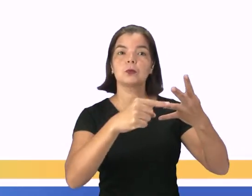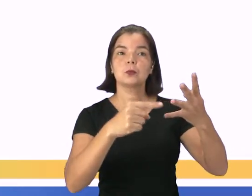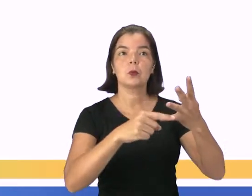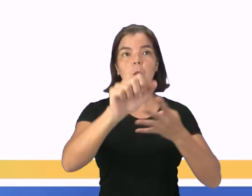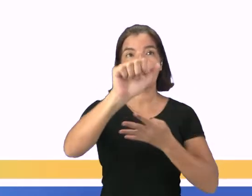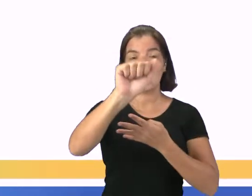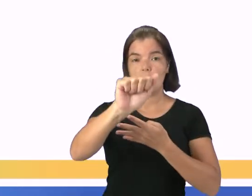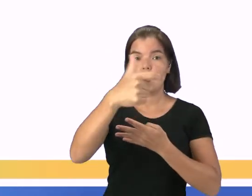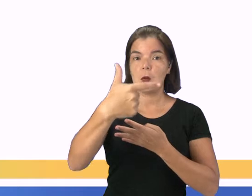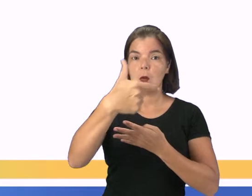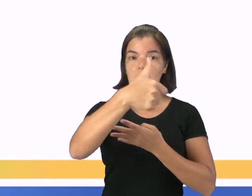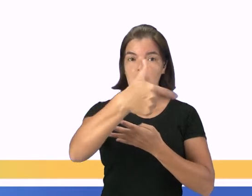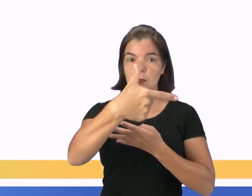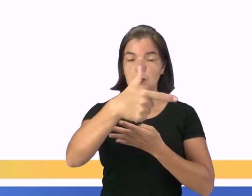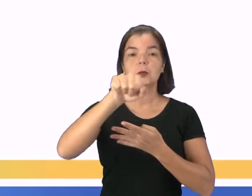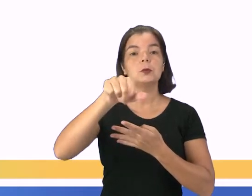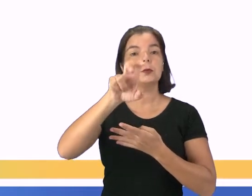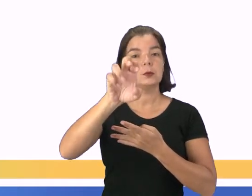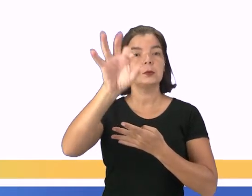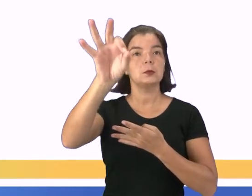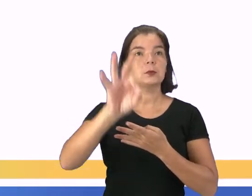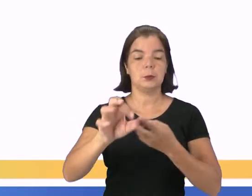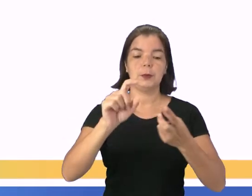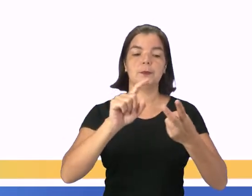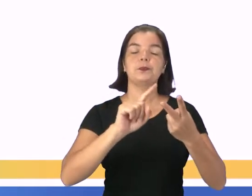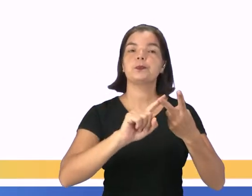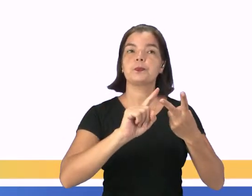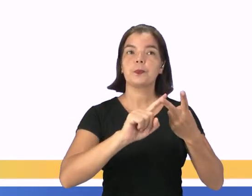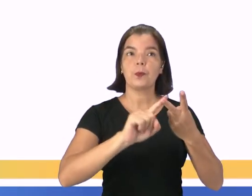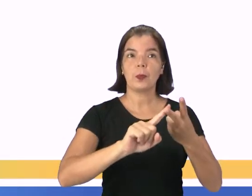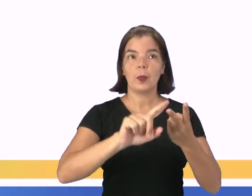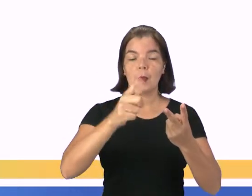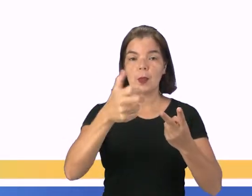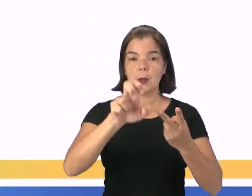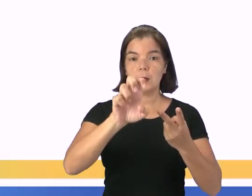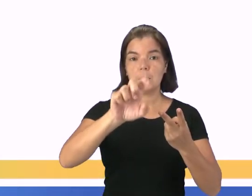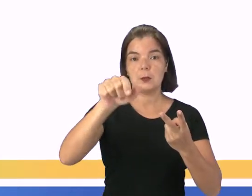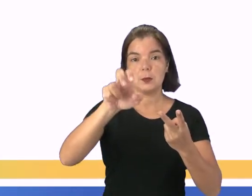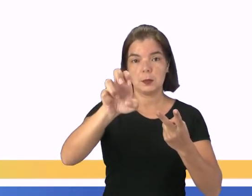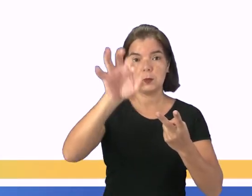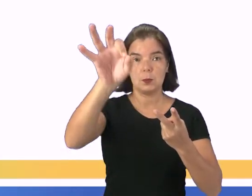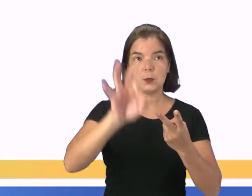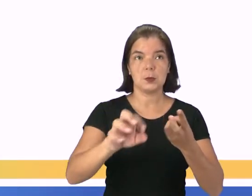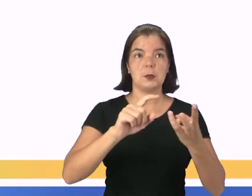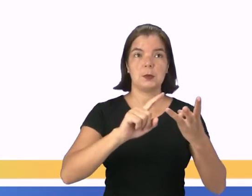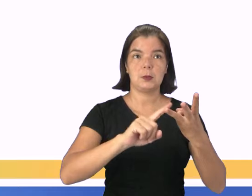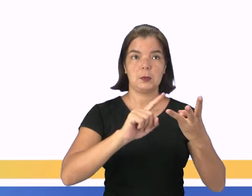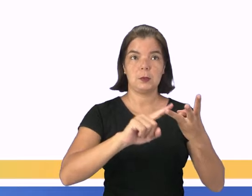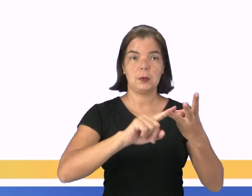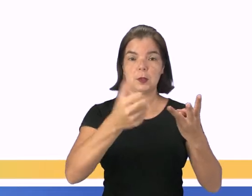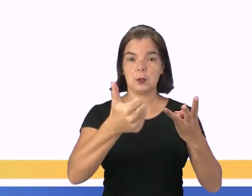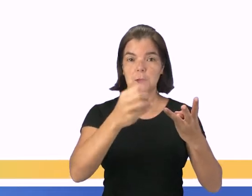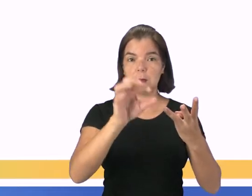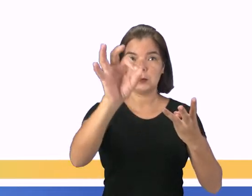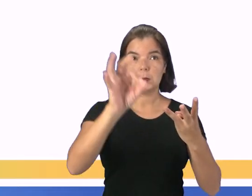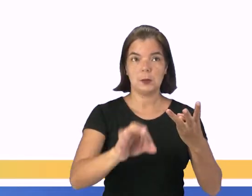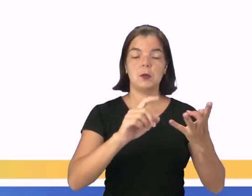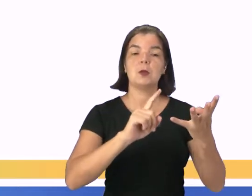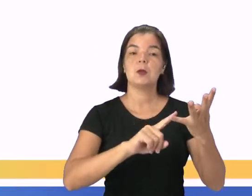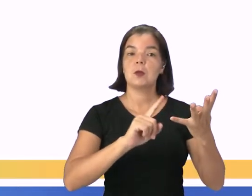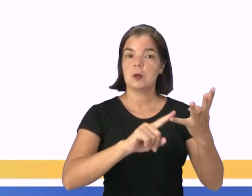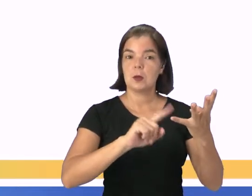é 12,5%, a letra B diz que é 15,5%, a letra C diz que é 16%